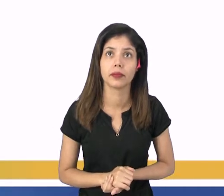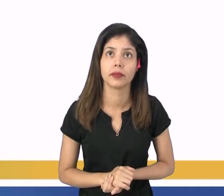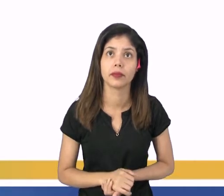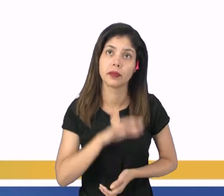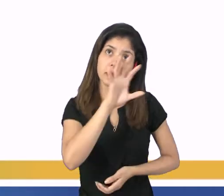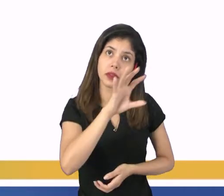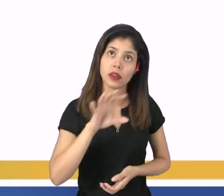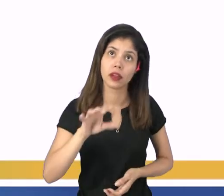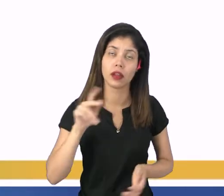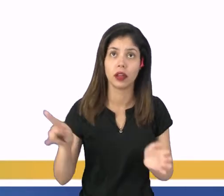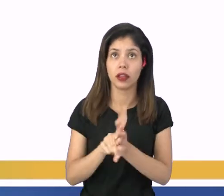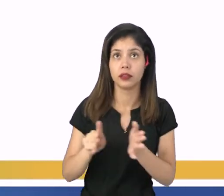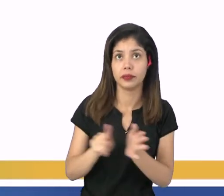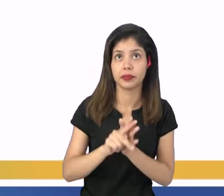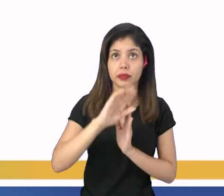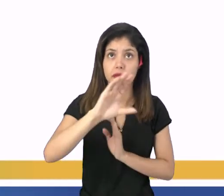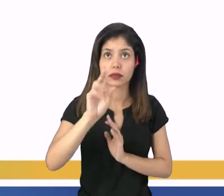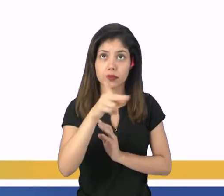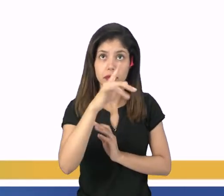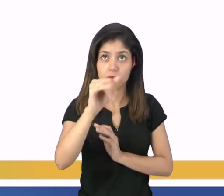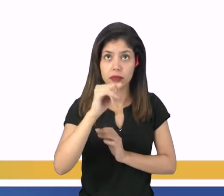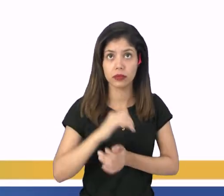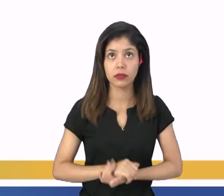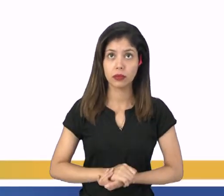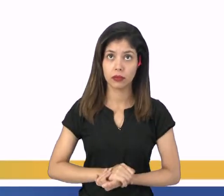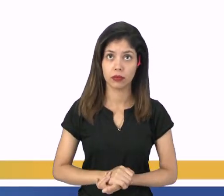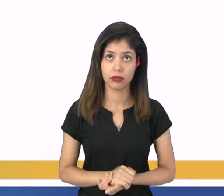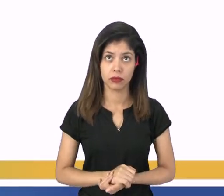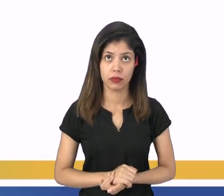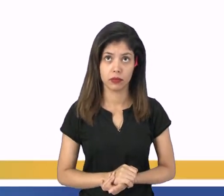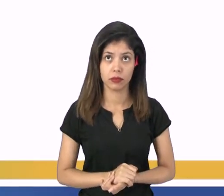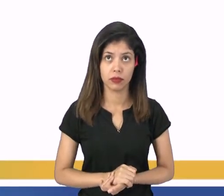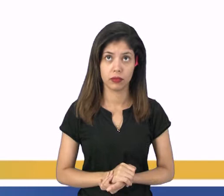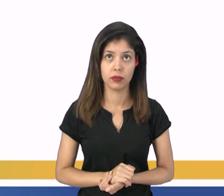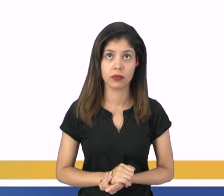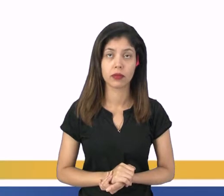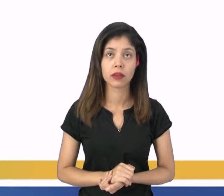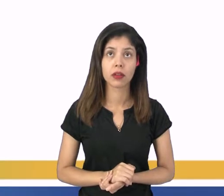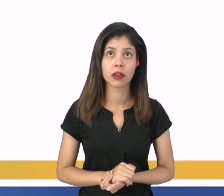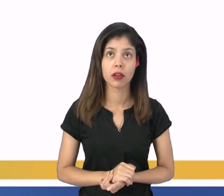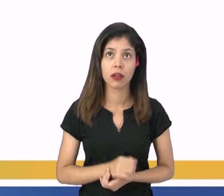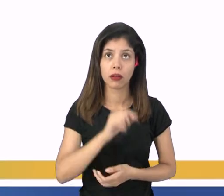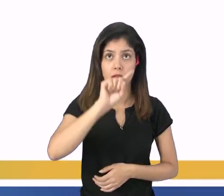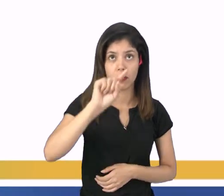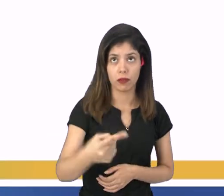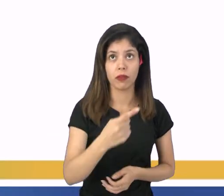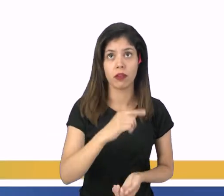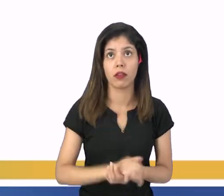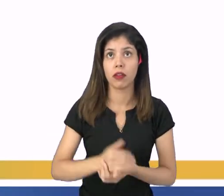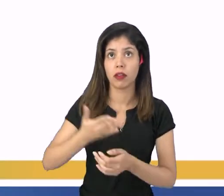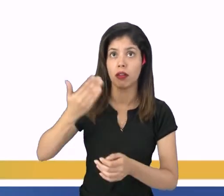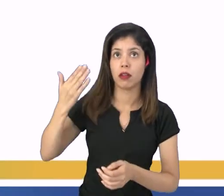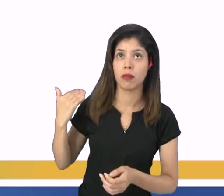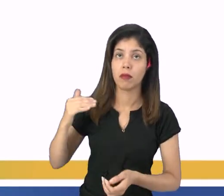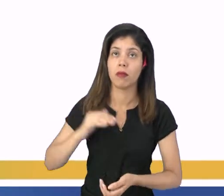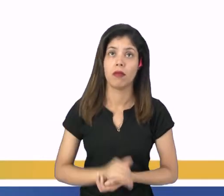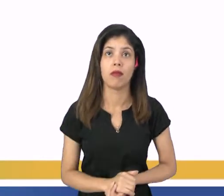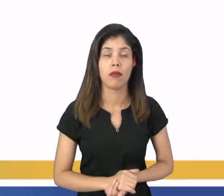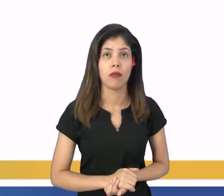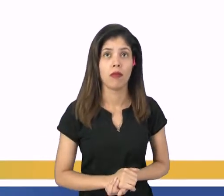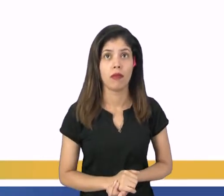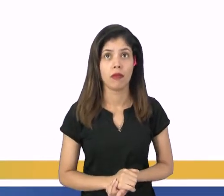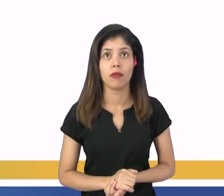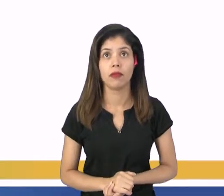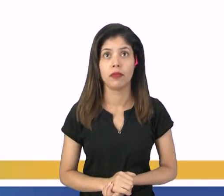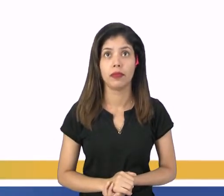nações precedentes, ao Império Inca, vamos ter os Chaves 1000, depois de Cristo,